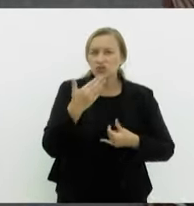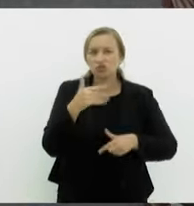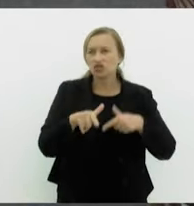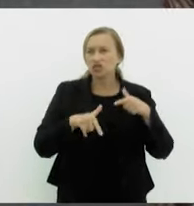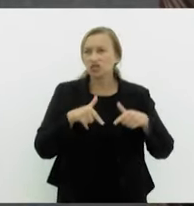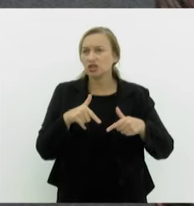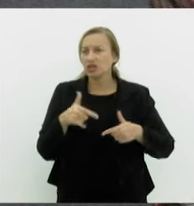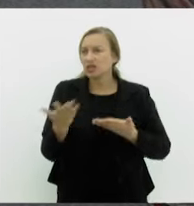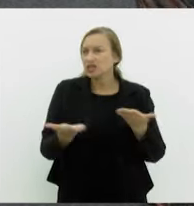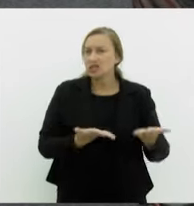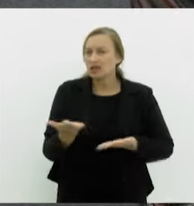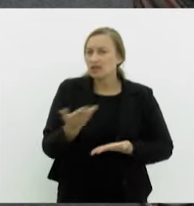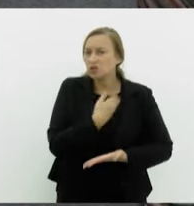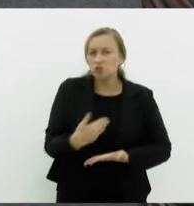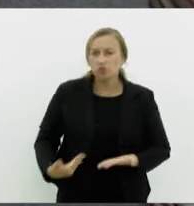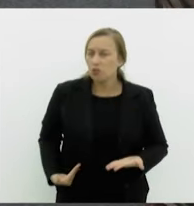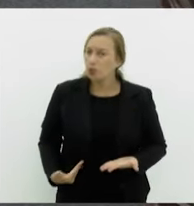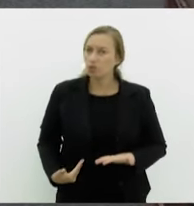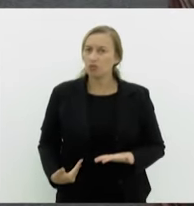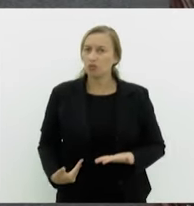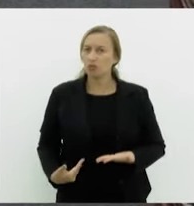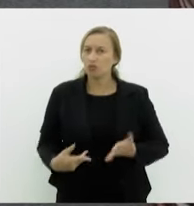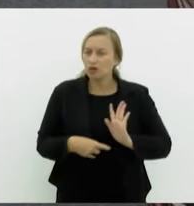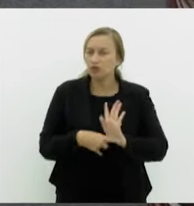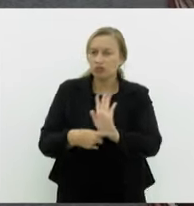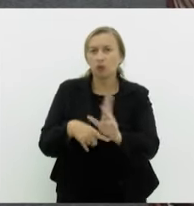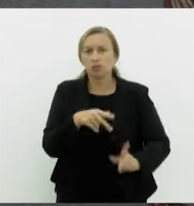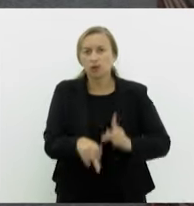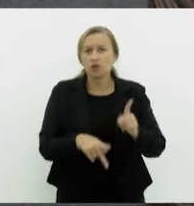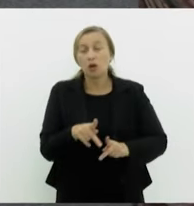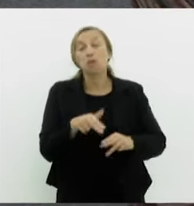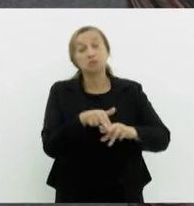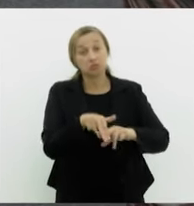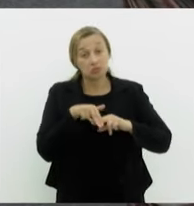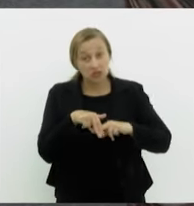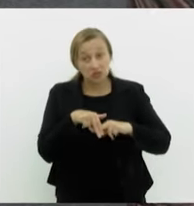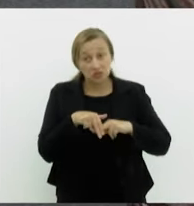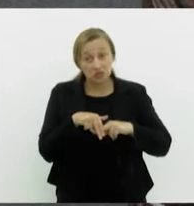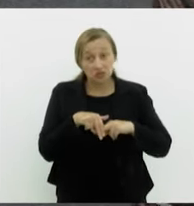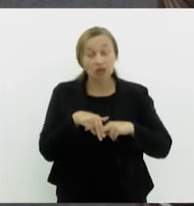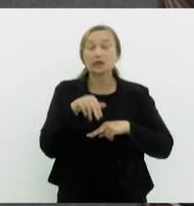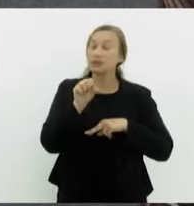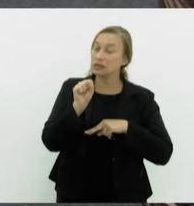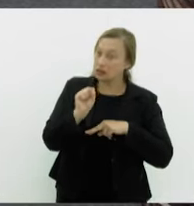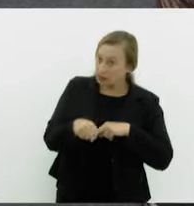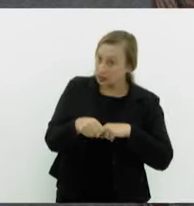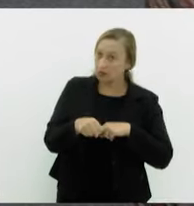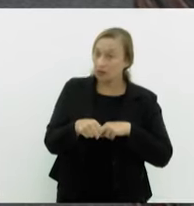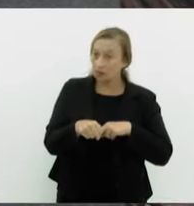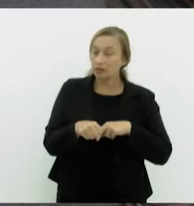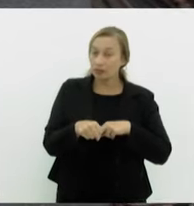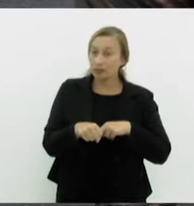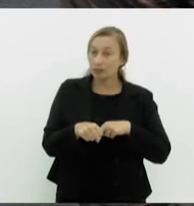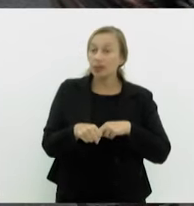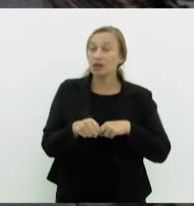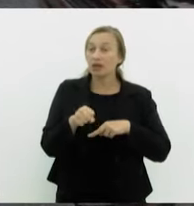concedidos e com a saúde da população, com o conforto da população. E, portanto, sim, nas hipóteses de